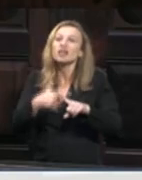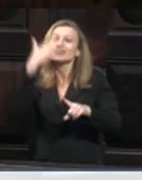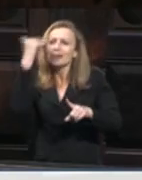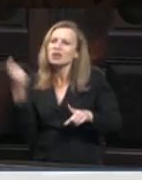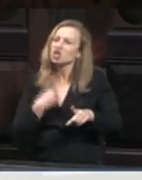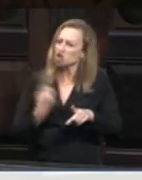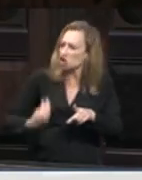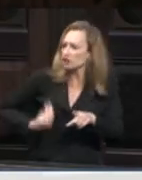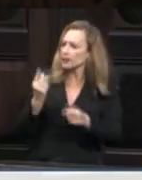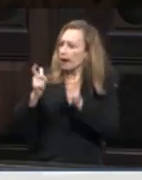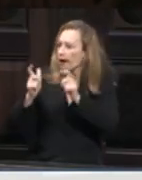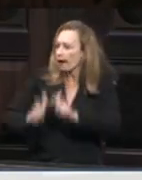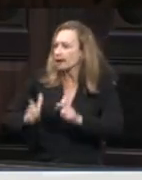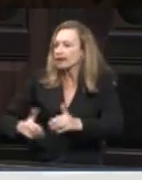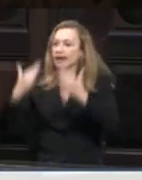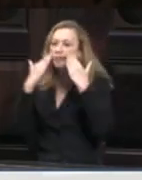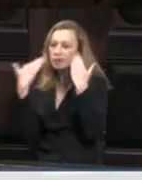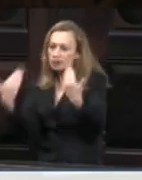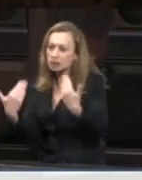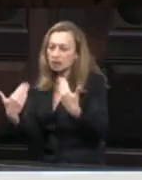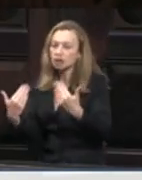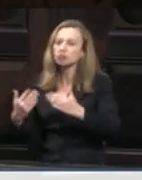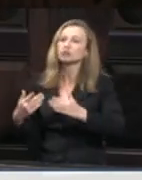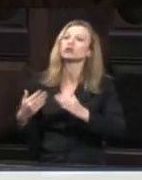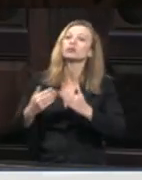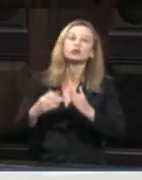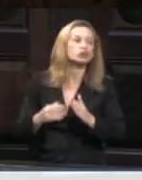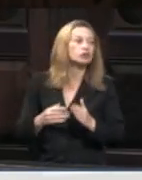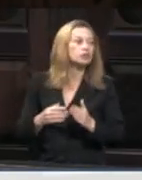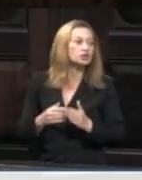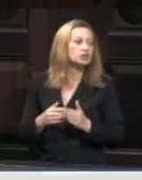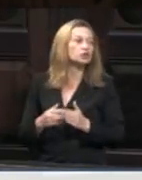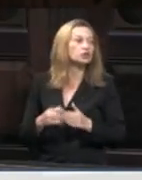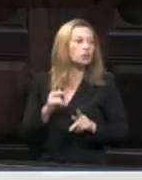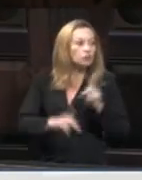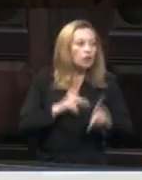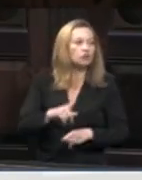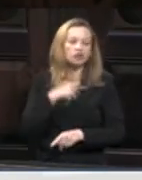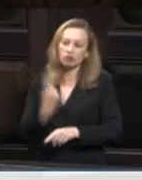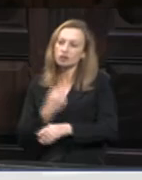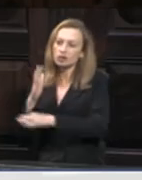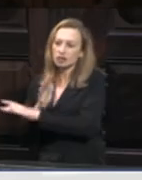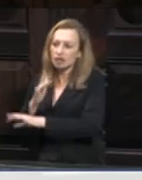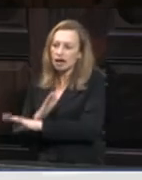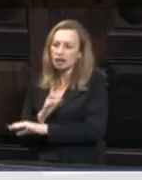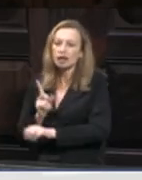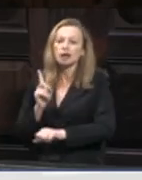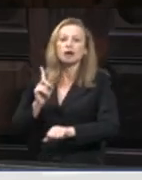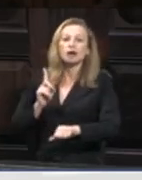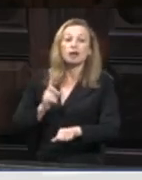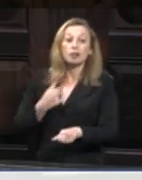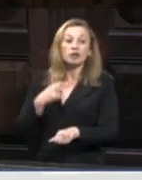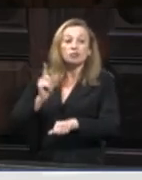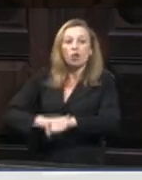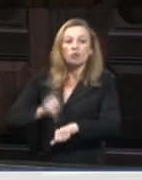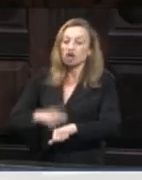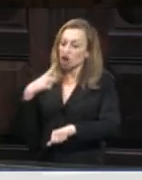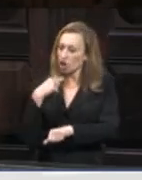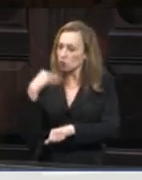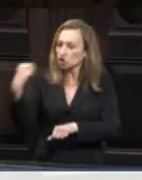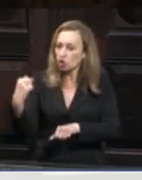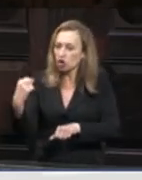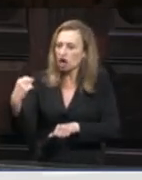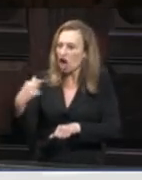aqui representando e lutando pela nossa cidade. E deixando claro que a partir do momento que eu fui eleito deputado, eu não sou só